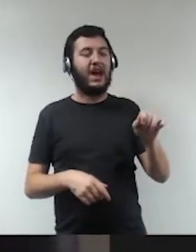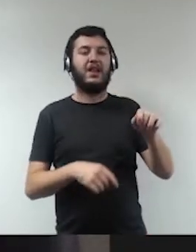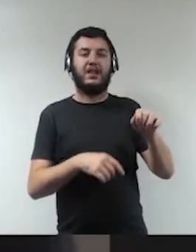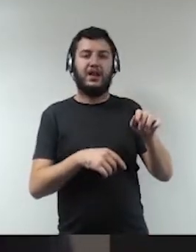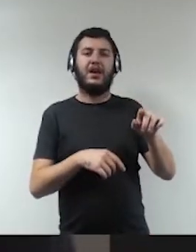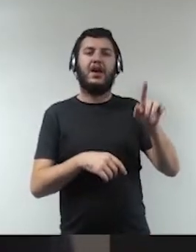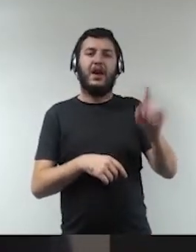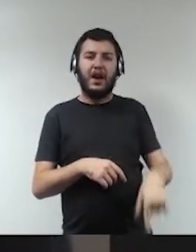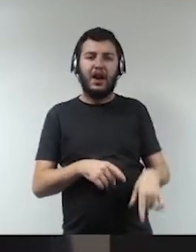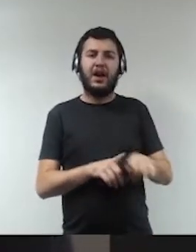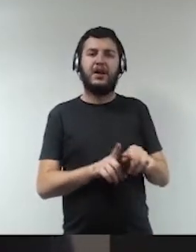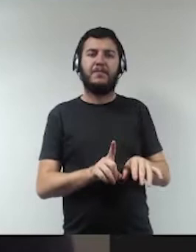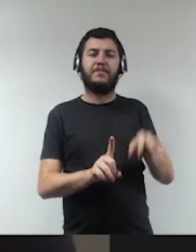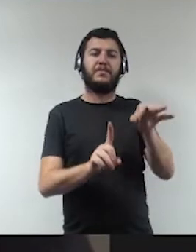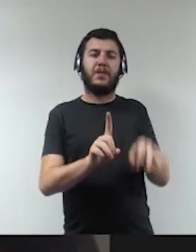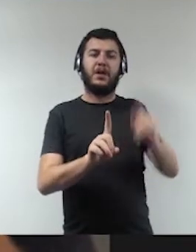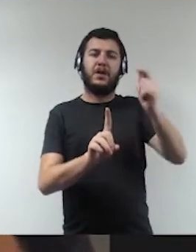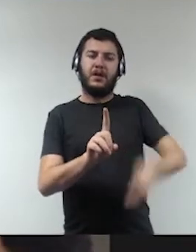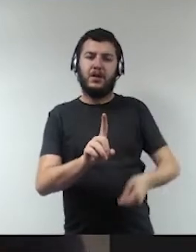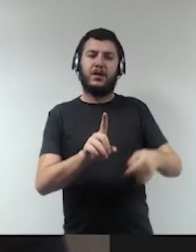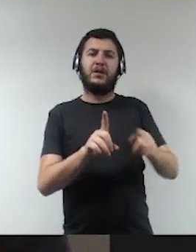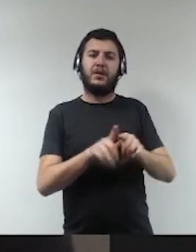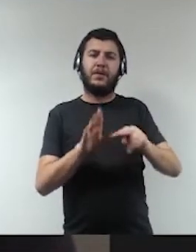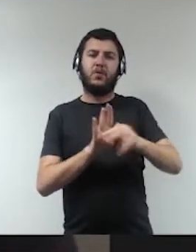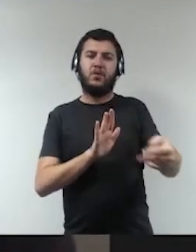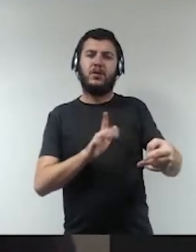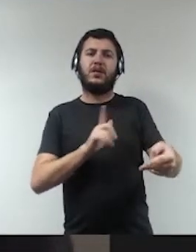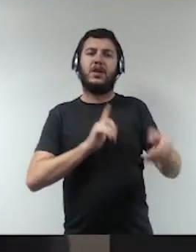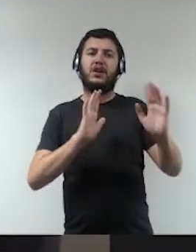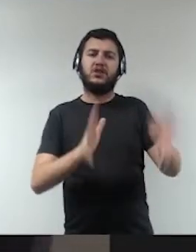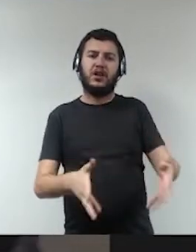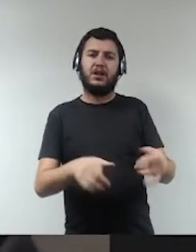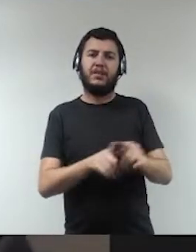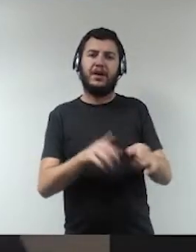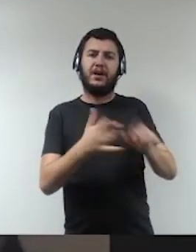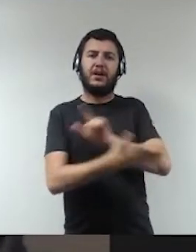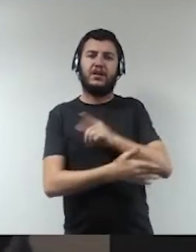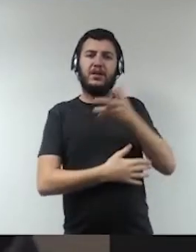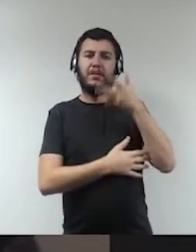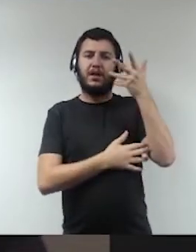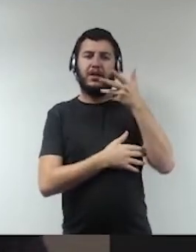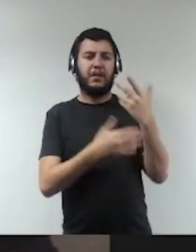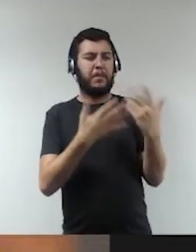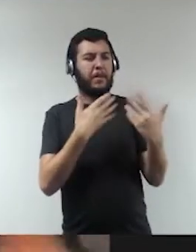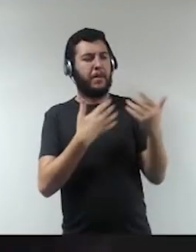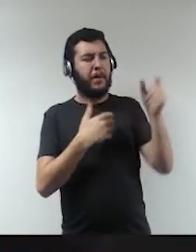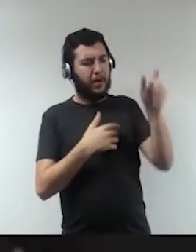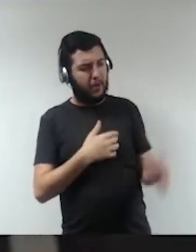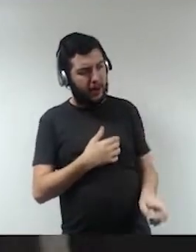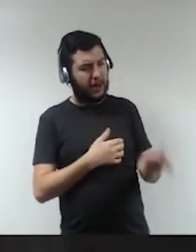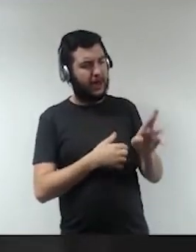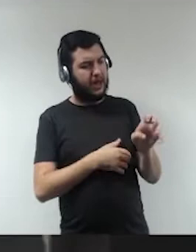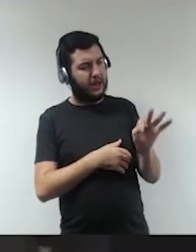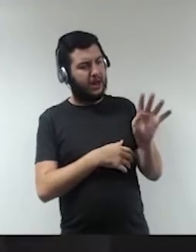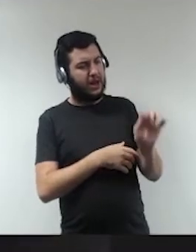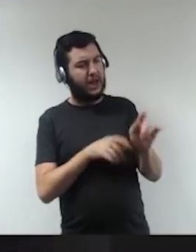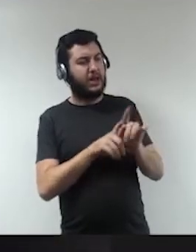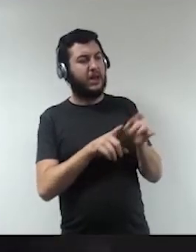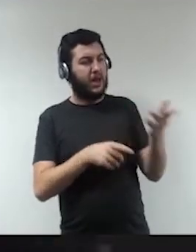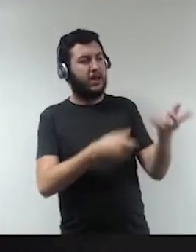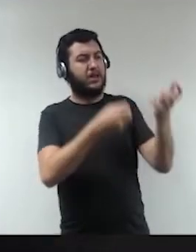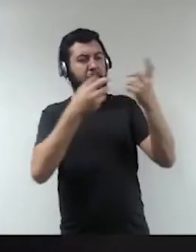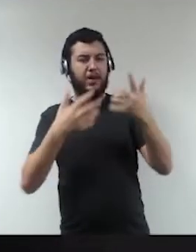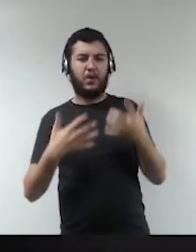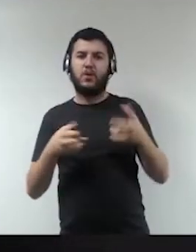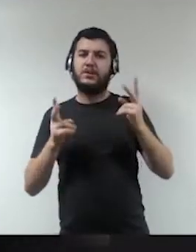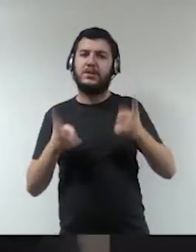as possíveis consequências. Nós conversávamos antes da palestra com a doutora Renata Mota. Ela disse, olha, eu sempre procuro também levar